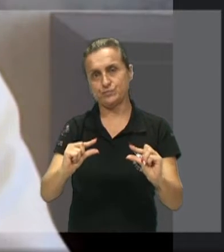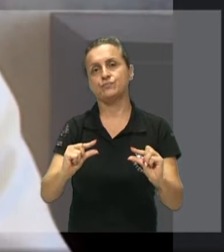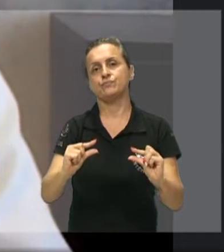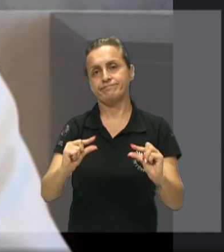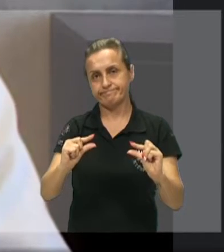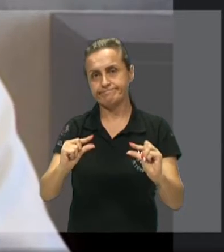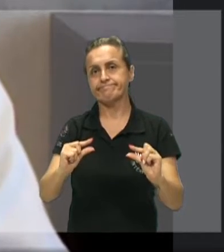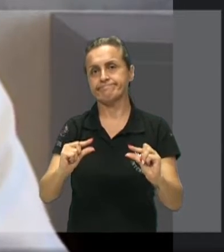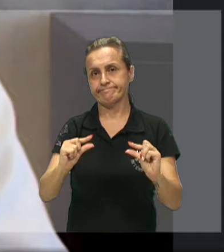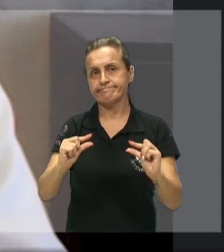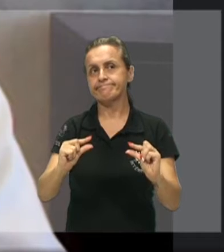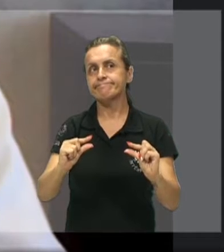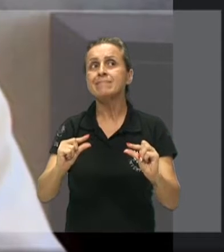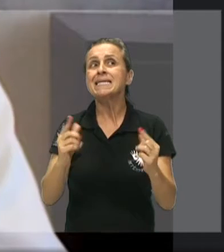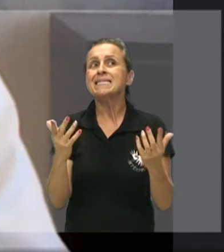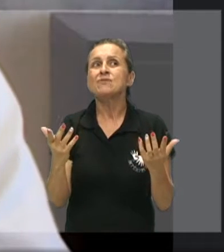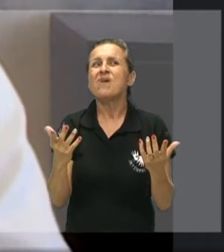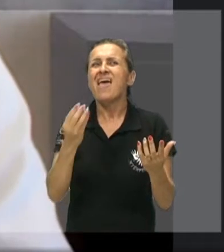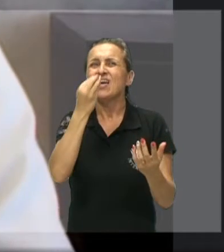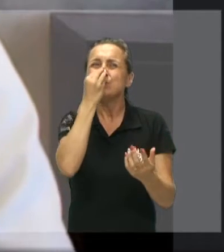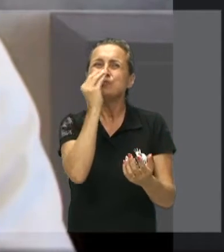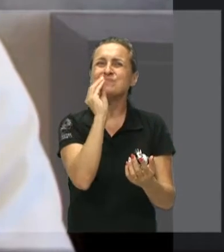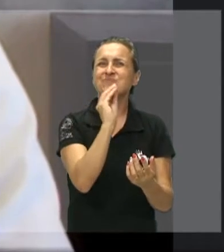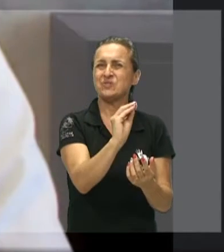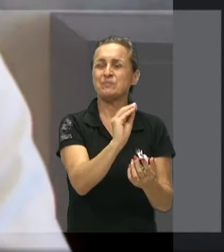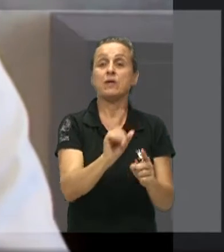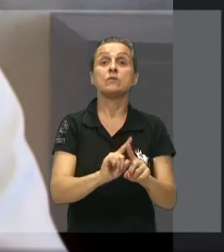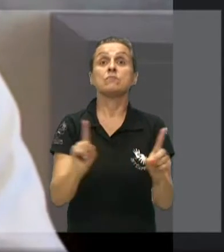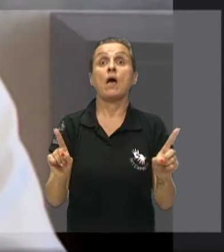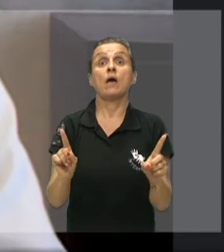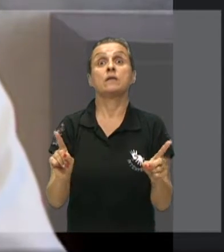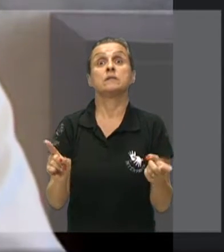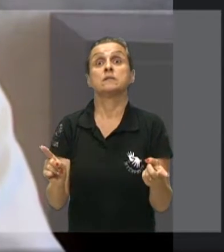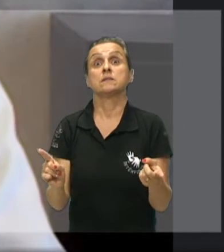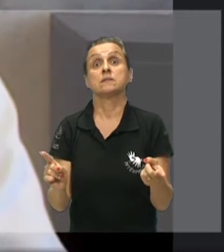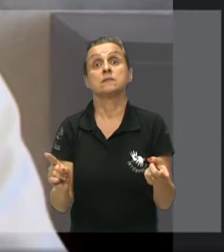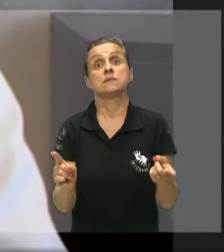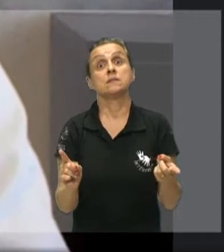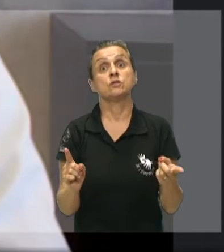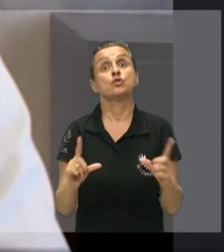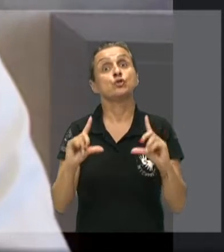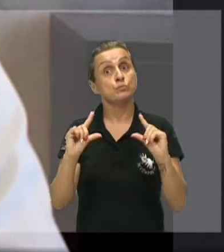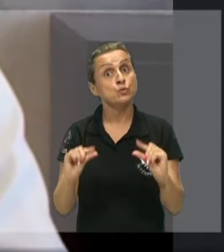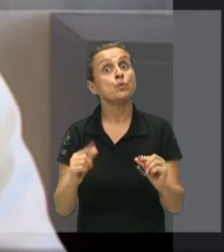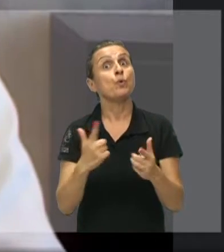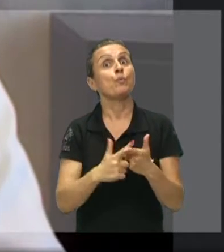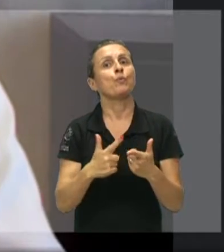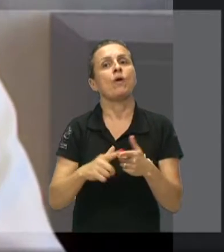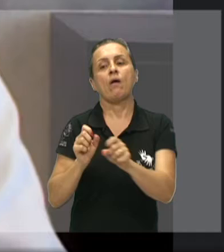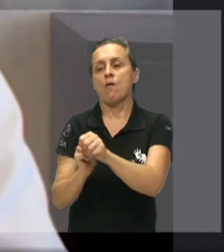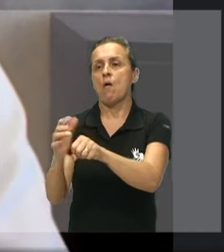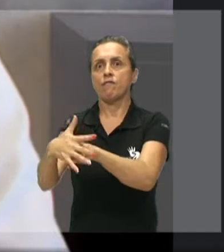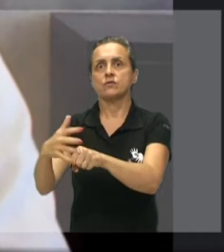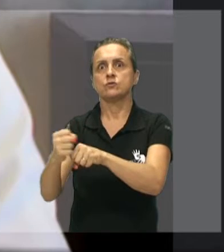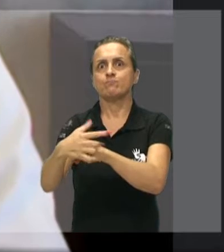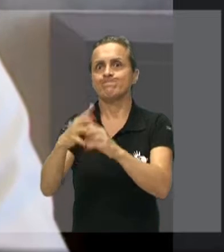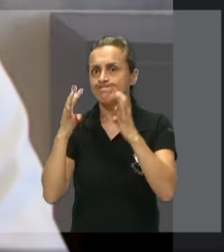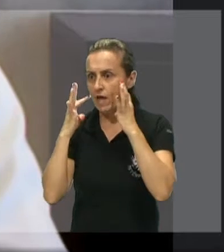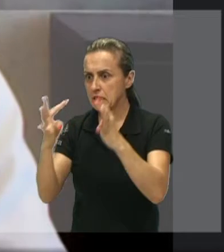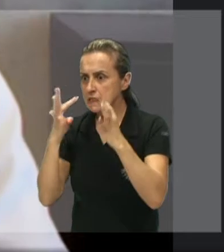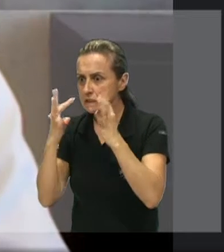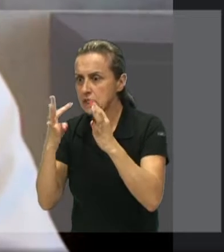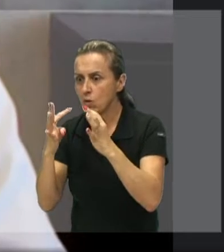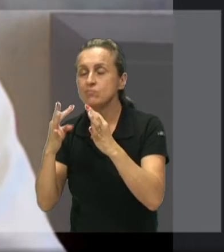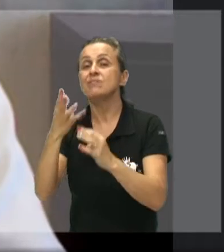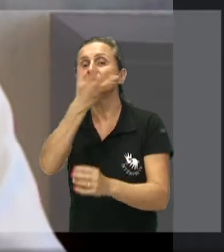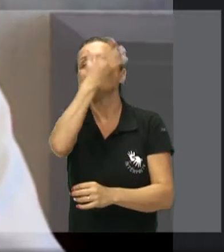que não desprezado, mas assim minorado, dada a urgência que era o Covid, porque é uma coisa de fato que